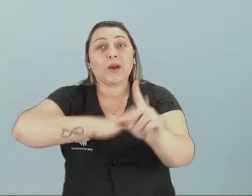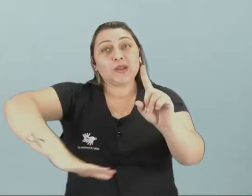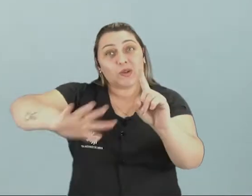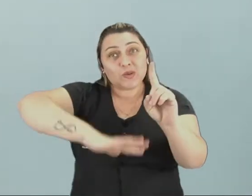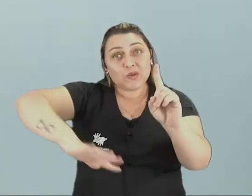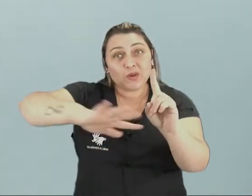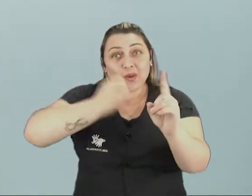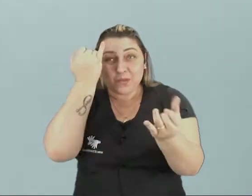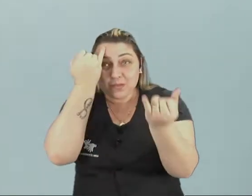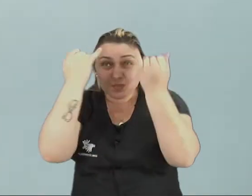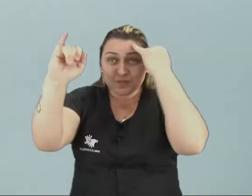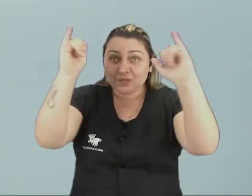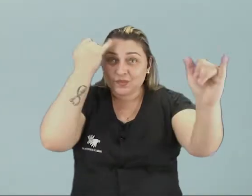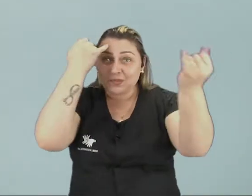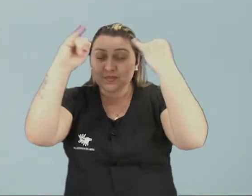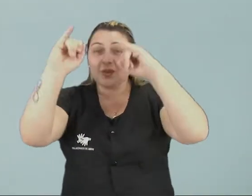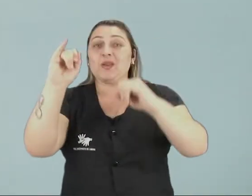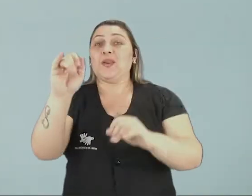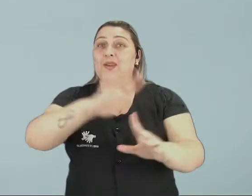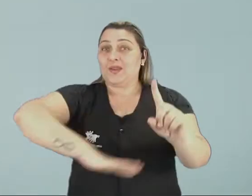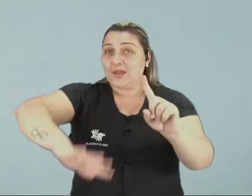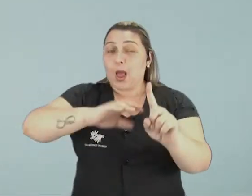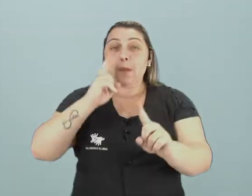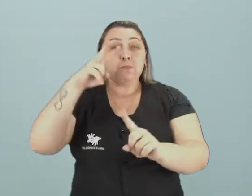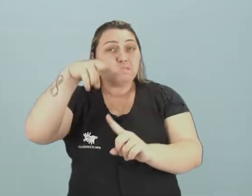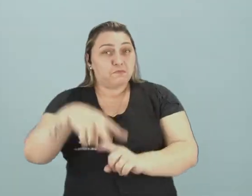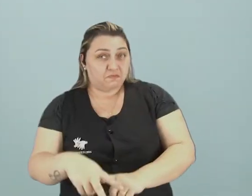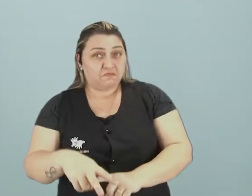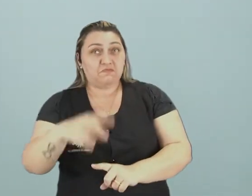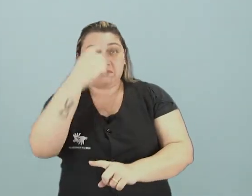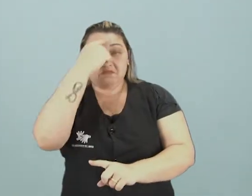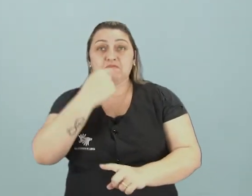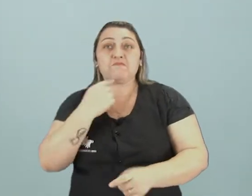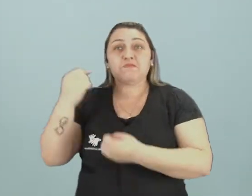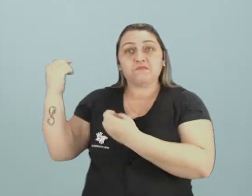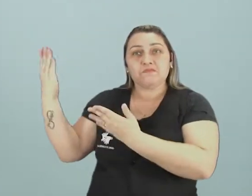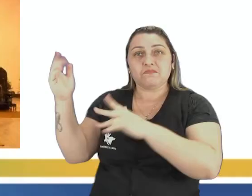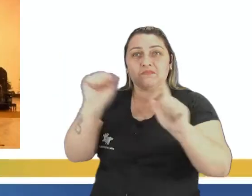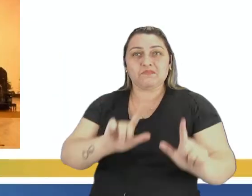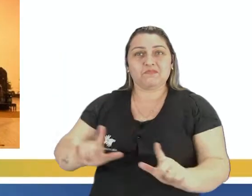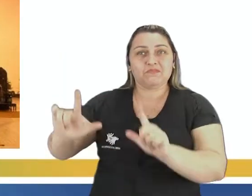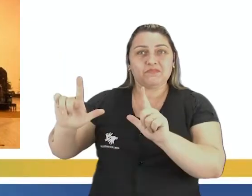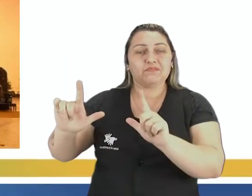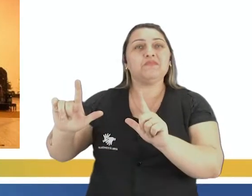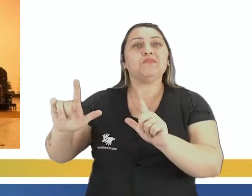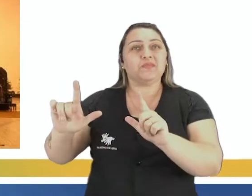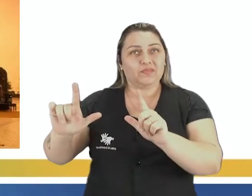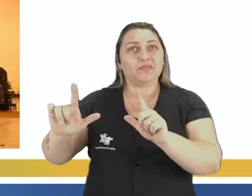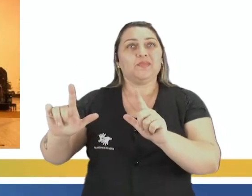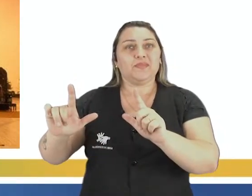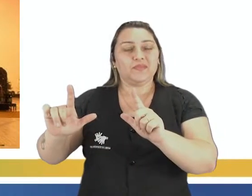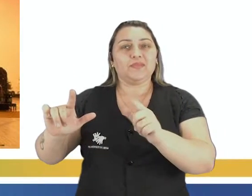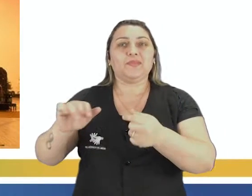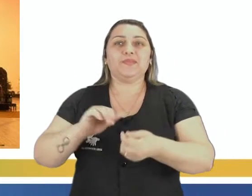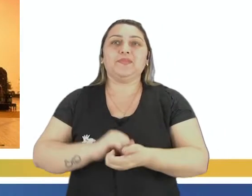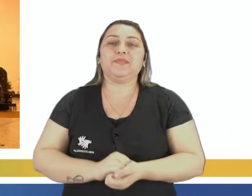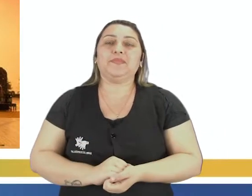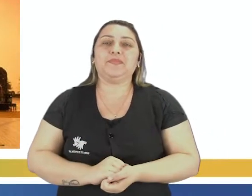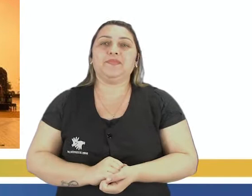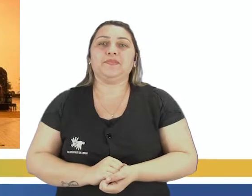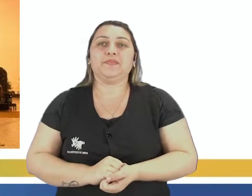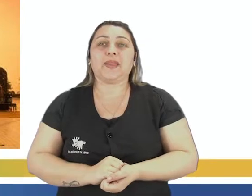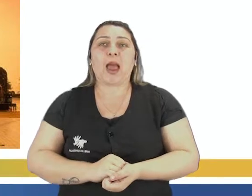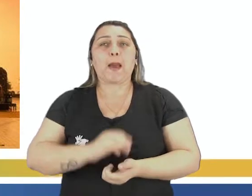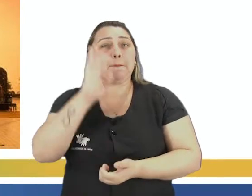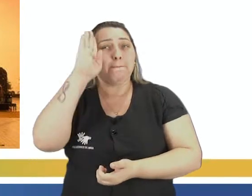sociedade inventora, uma sociedade que a gente pode ver aí nas imagens do slide, né? Que ela vai ser